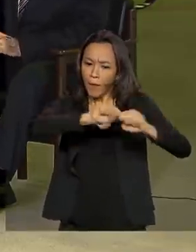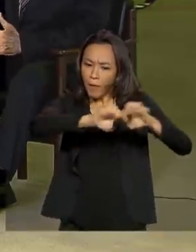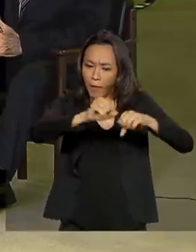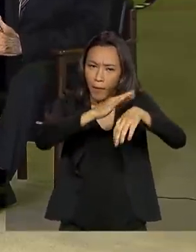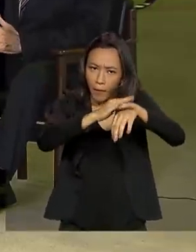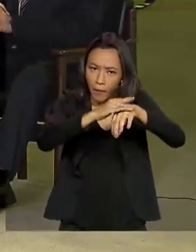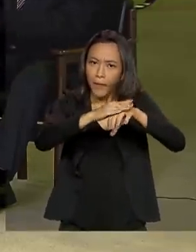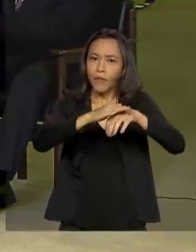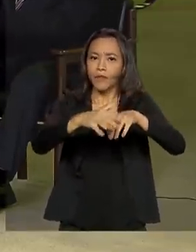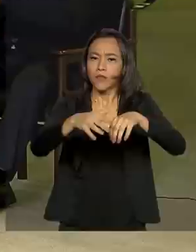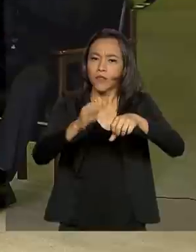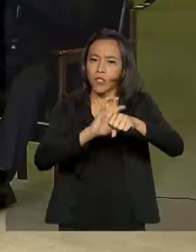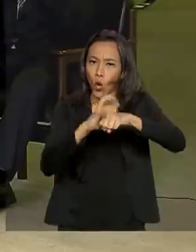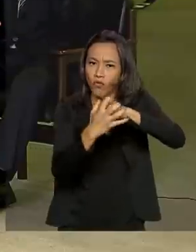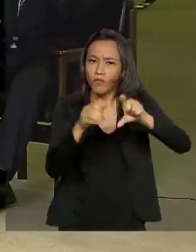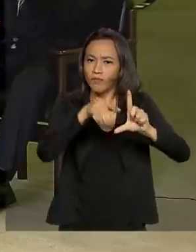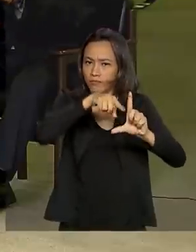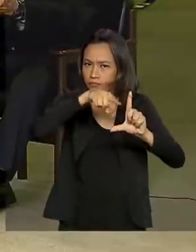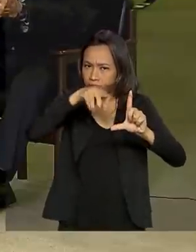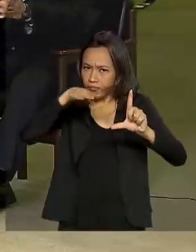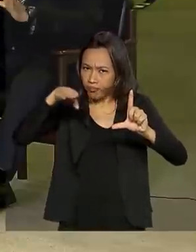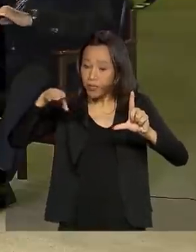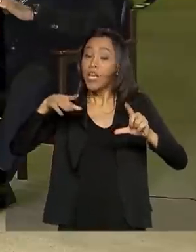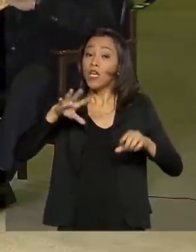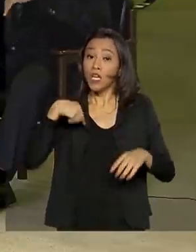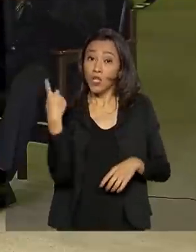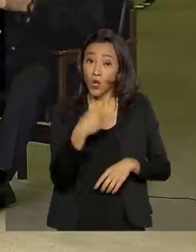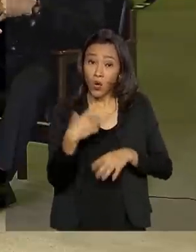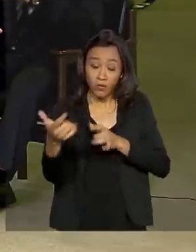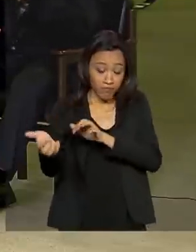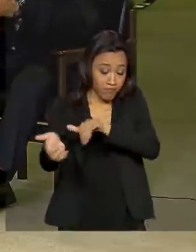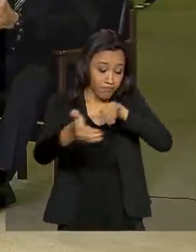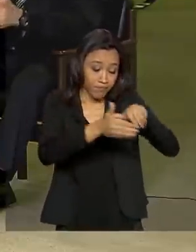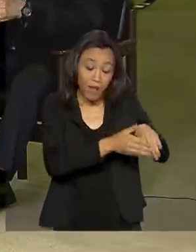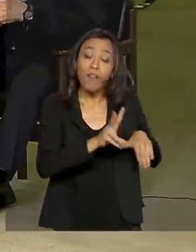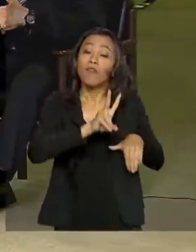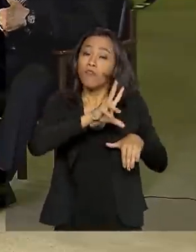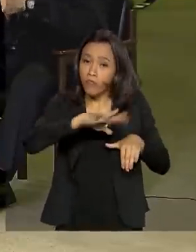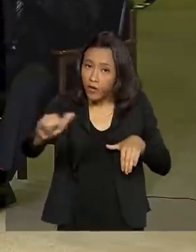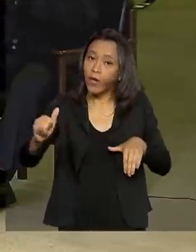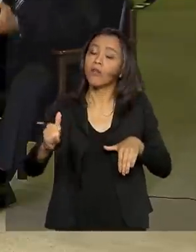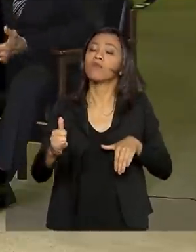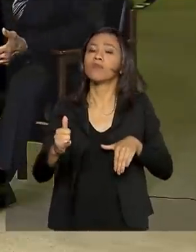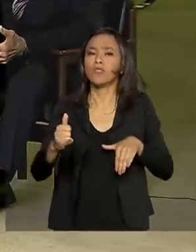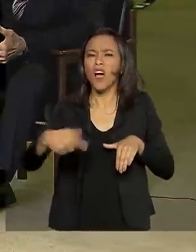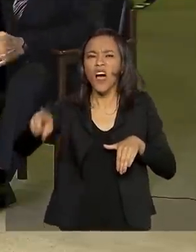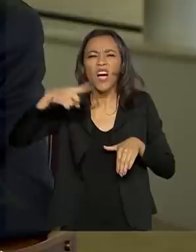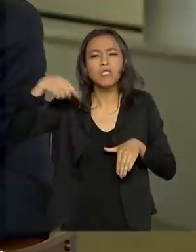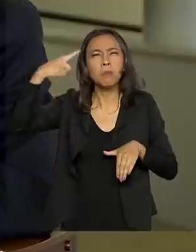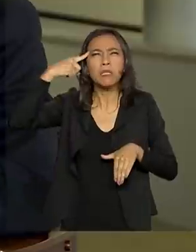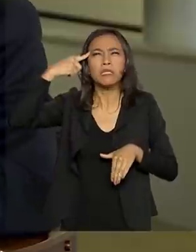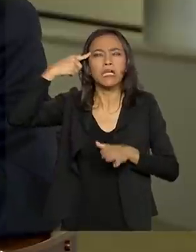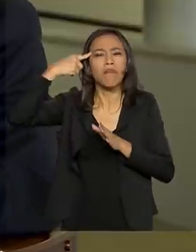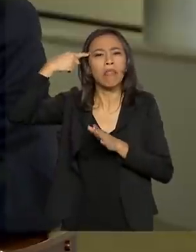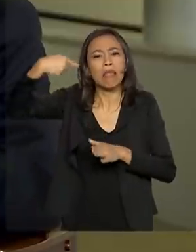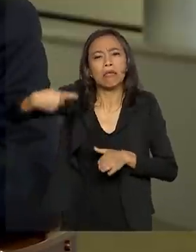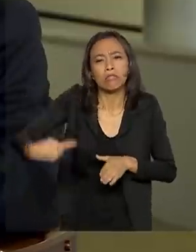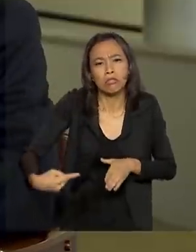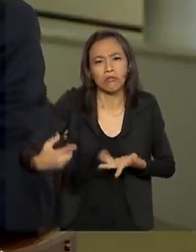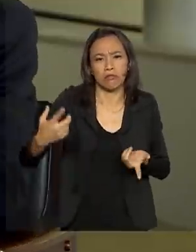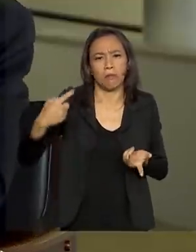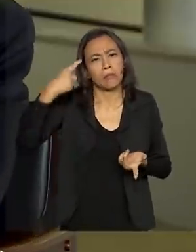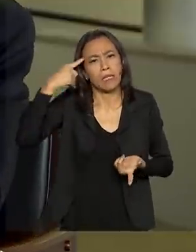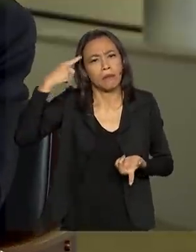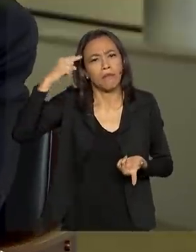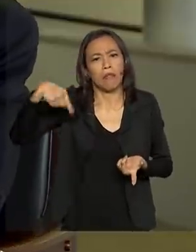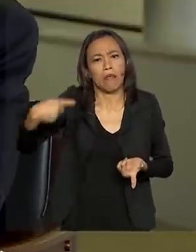aí melhores do que nós esperávamos. Havia muitas perspectivas pessimistas, perspectivas que